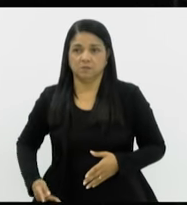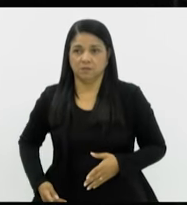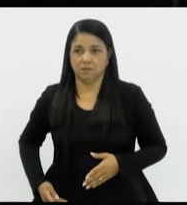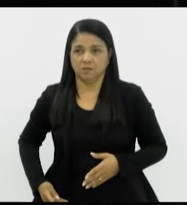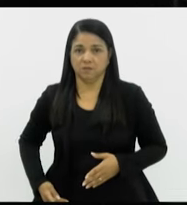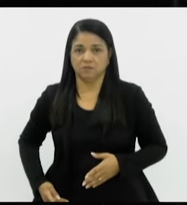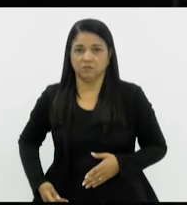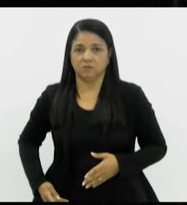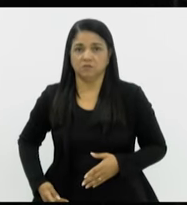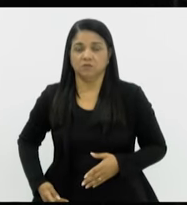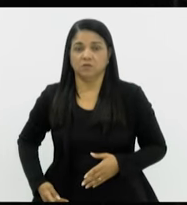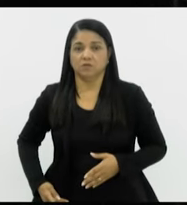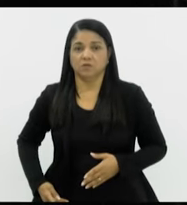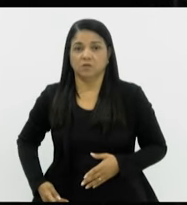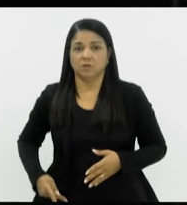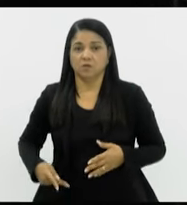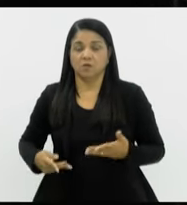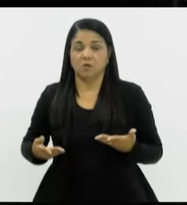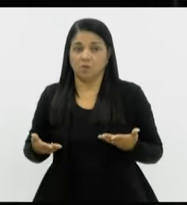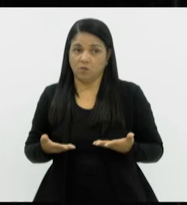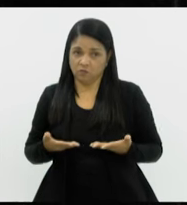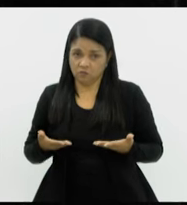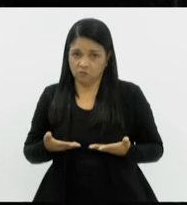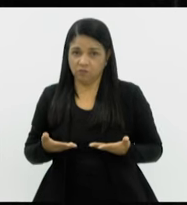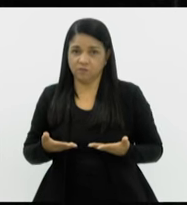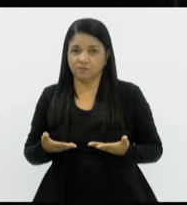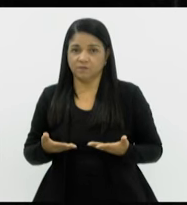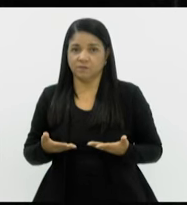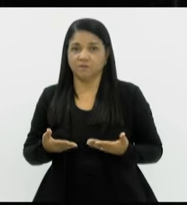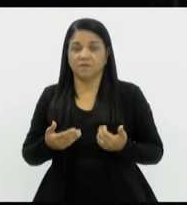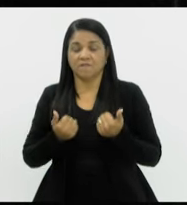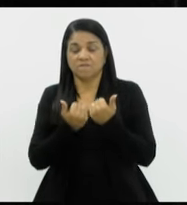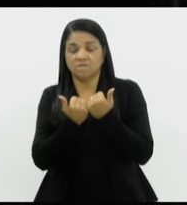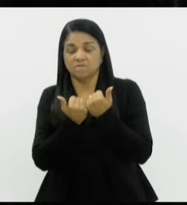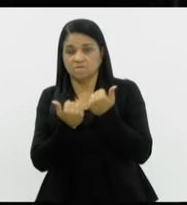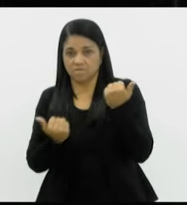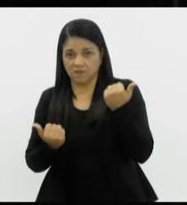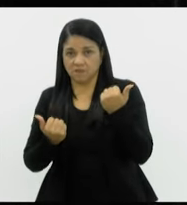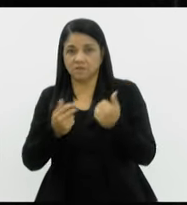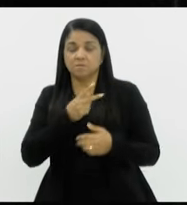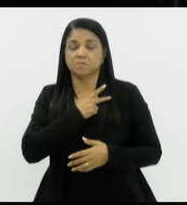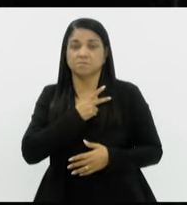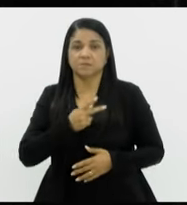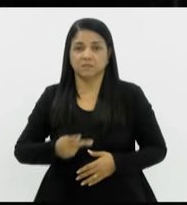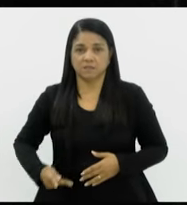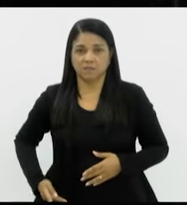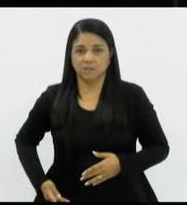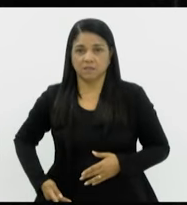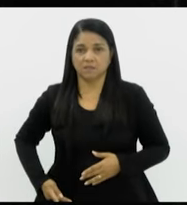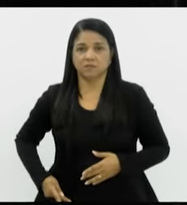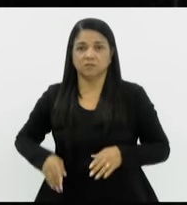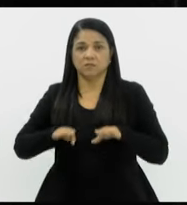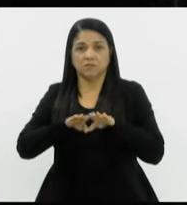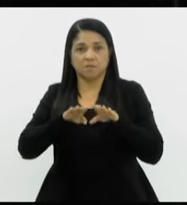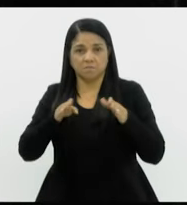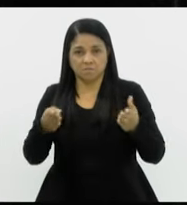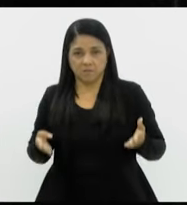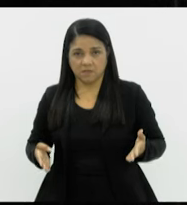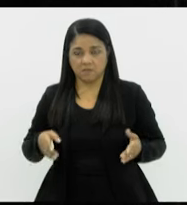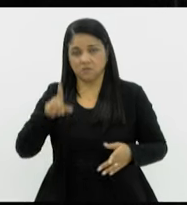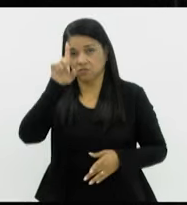senhora presidente hoje, mas vice-presidente da nossa mesa